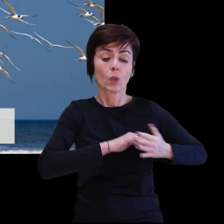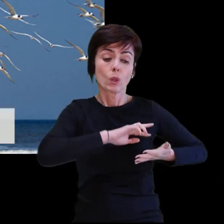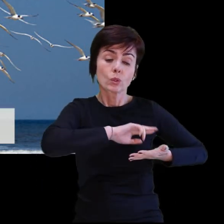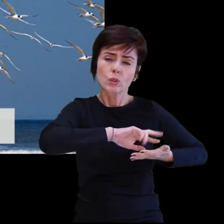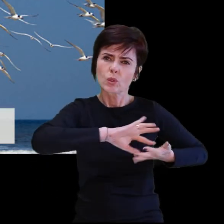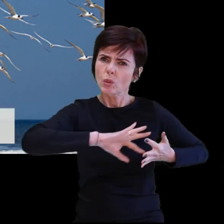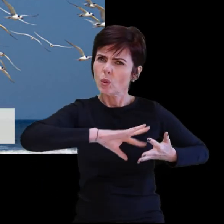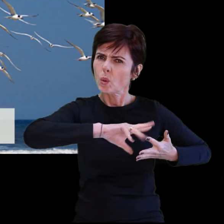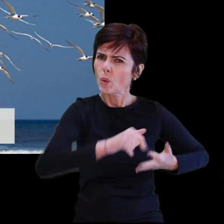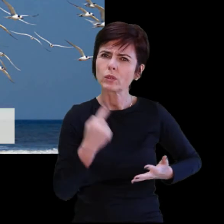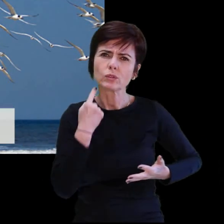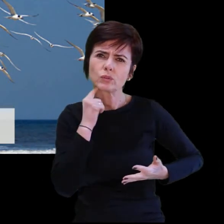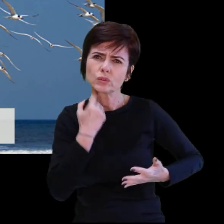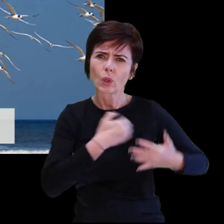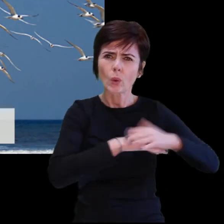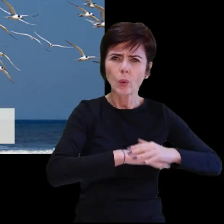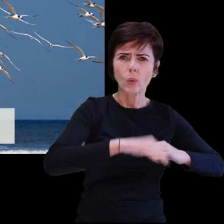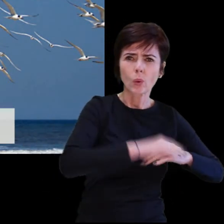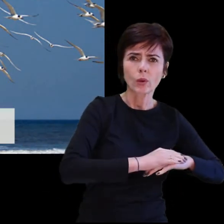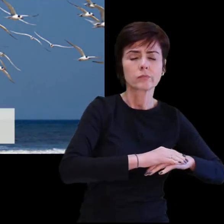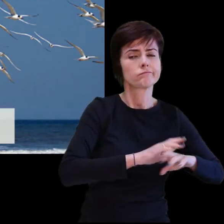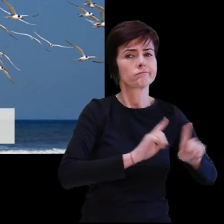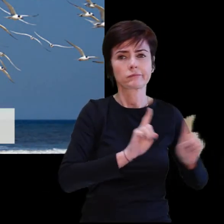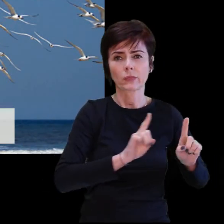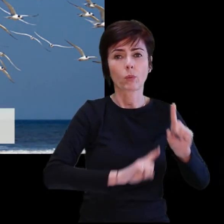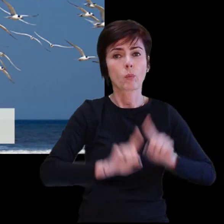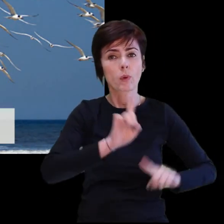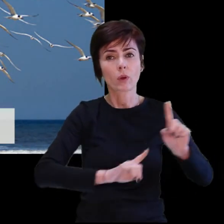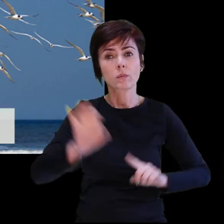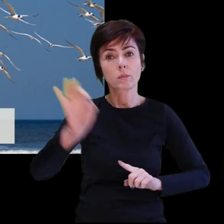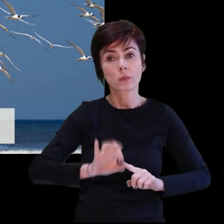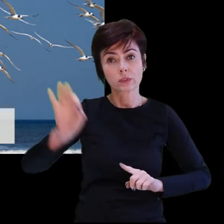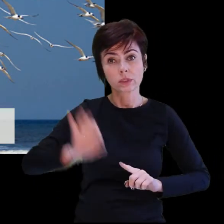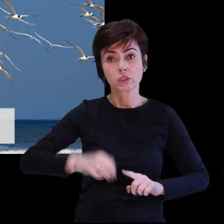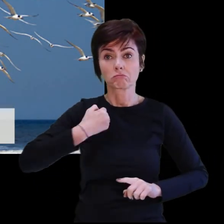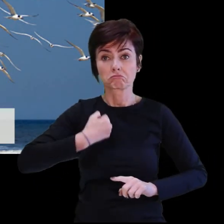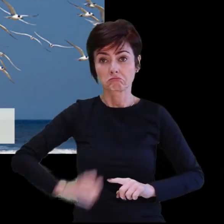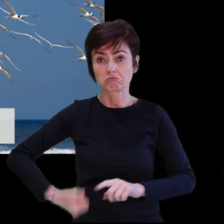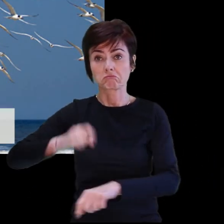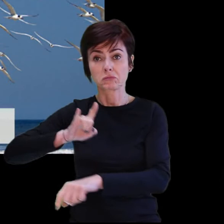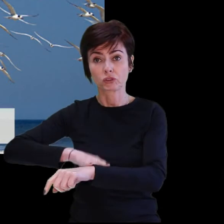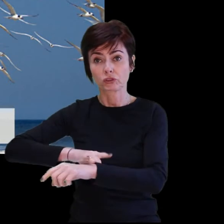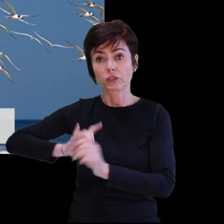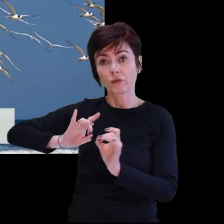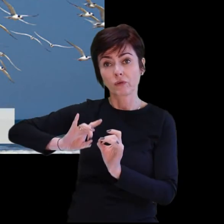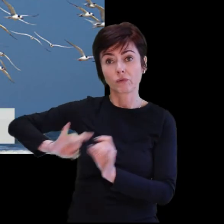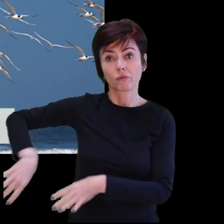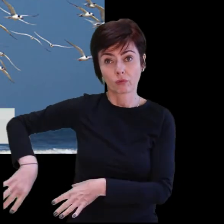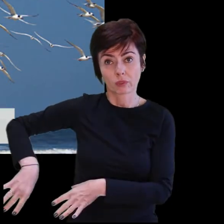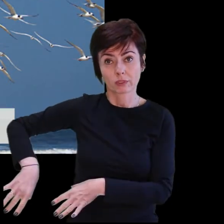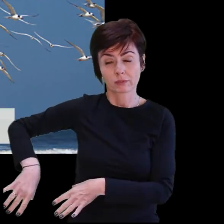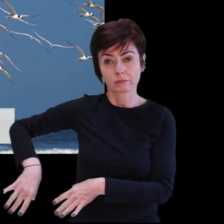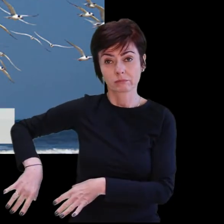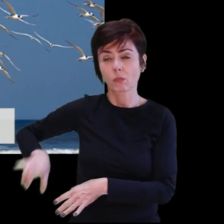bioacumulado. Nem todos os poluentes são bioacumulados. Alguns têm uma taxa de excreção tão grande que